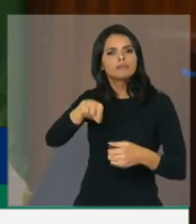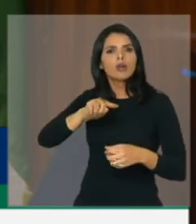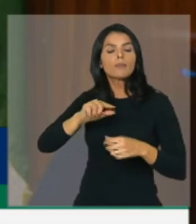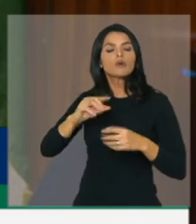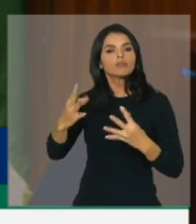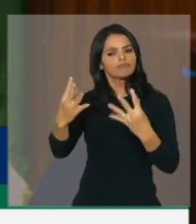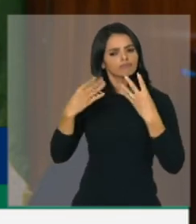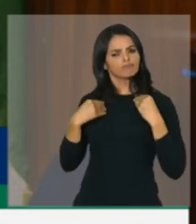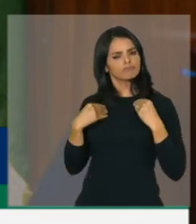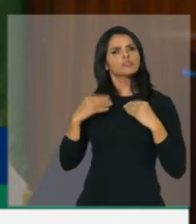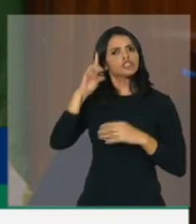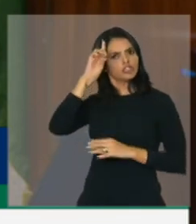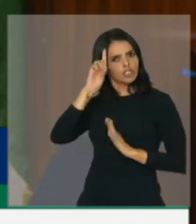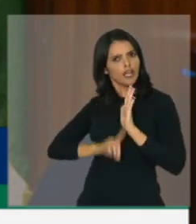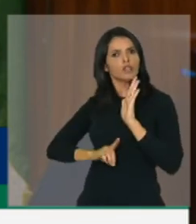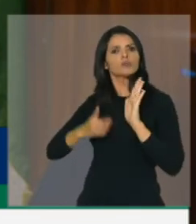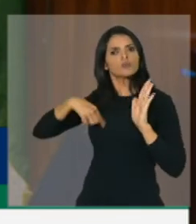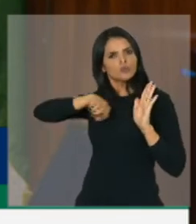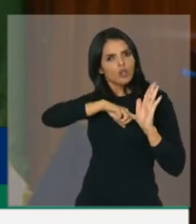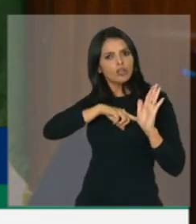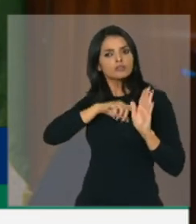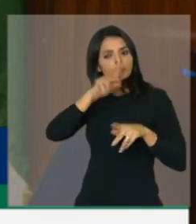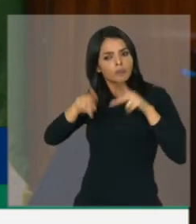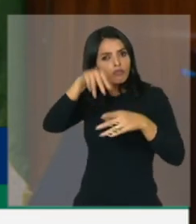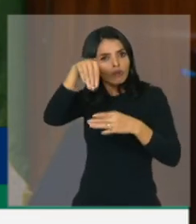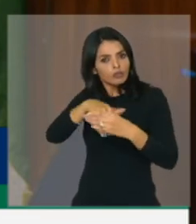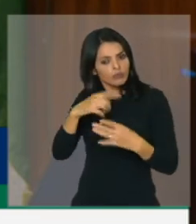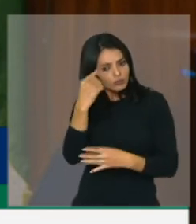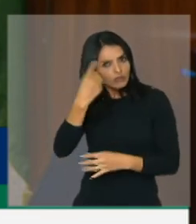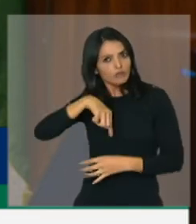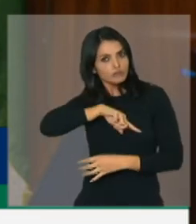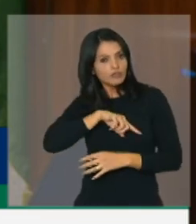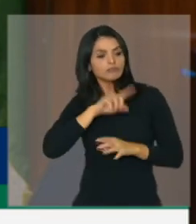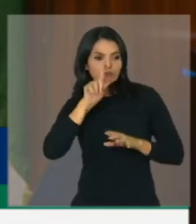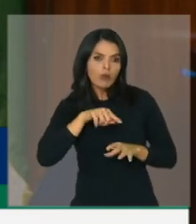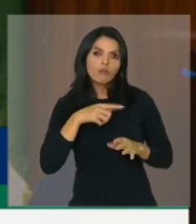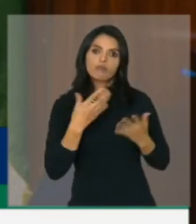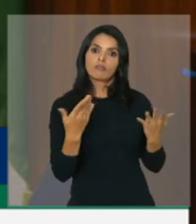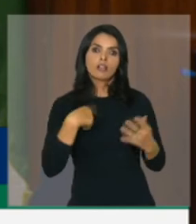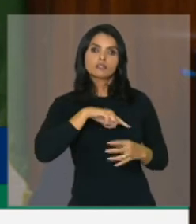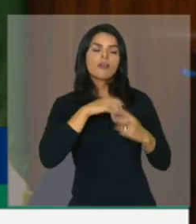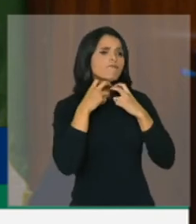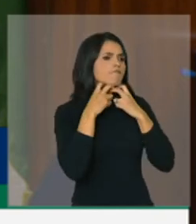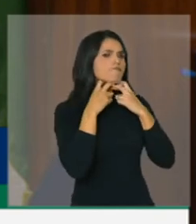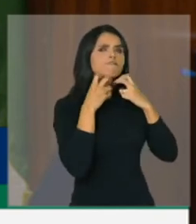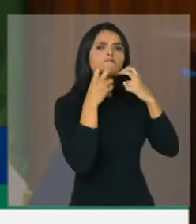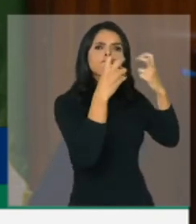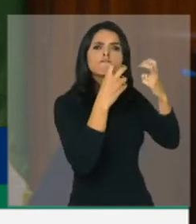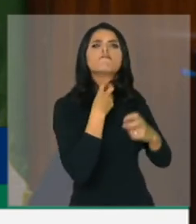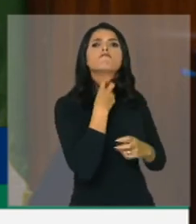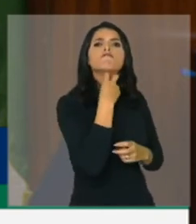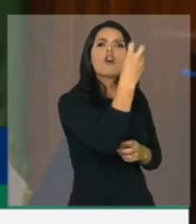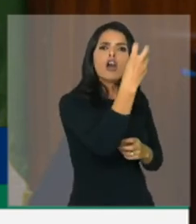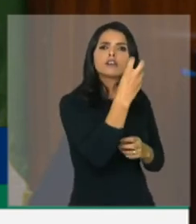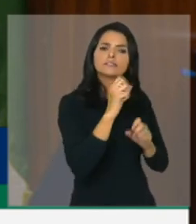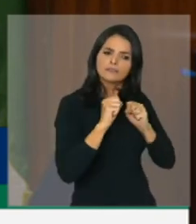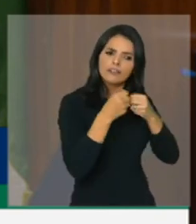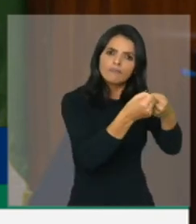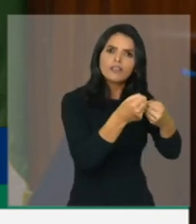imunidade dos mandatos conferidos pelo voto popular. Somos vozes ativas em defesa da separação dos